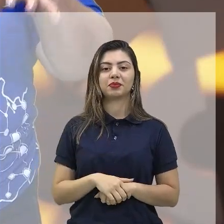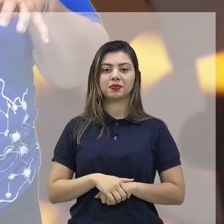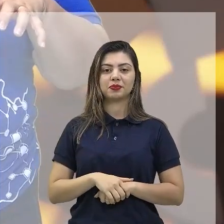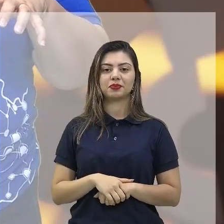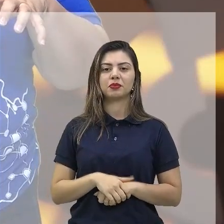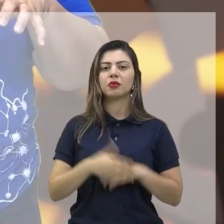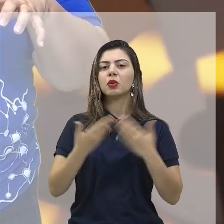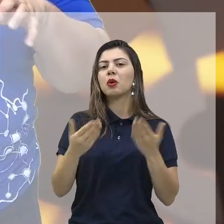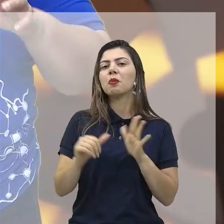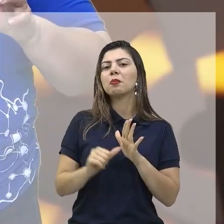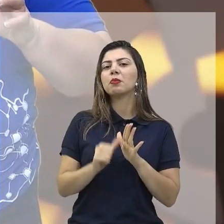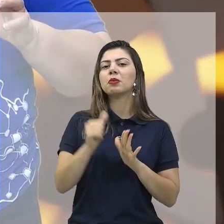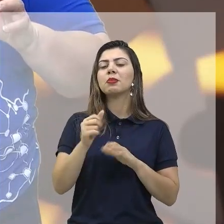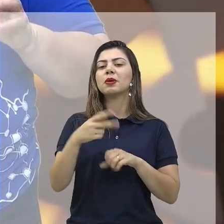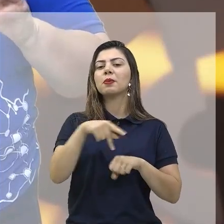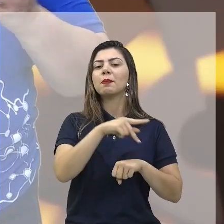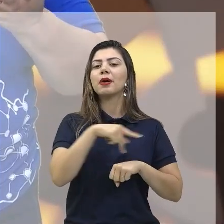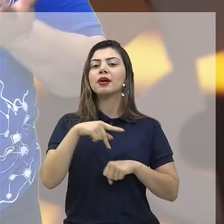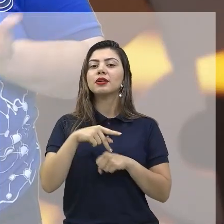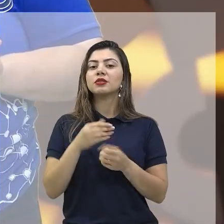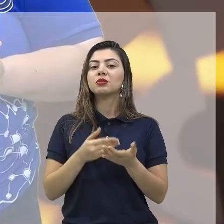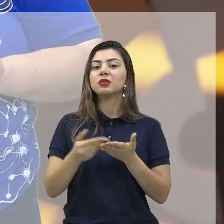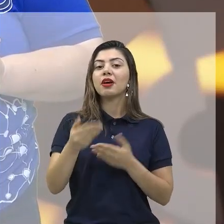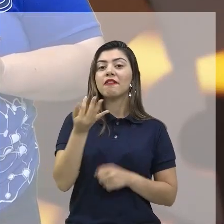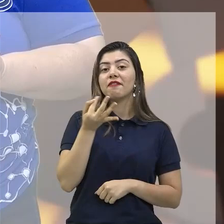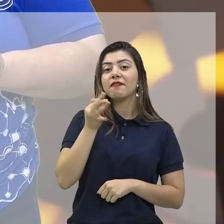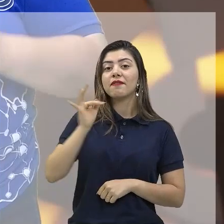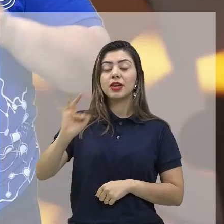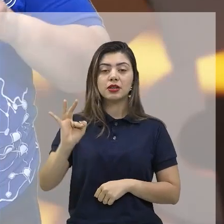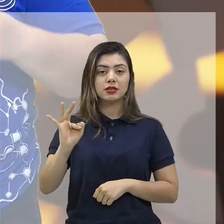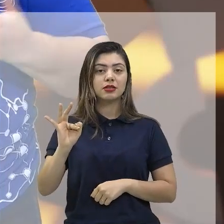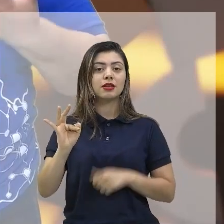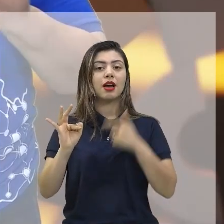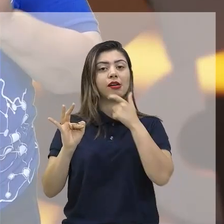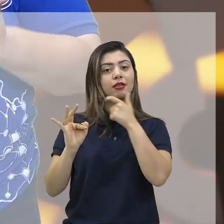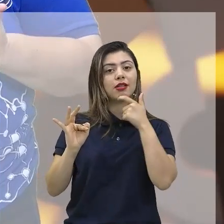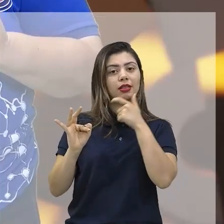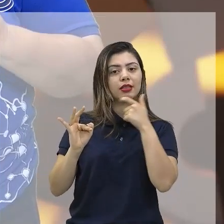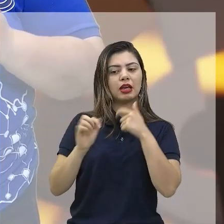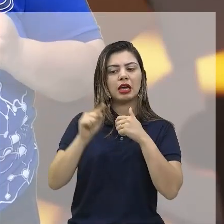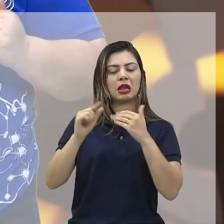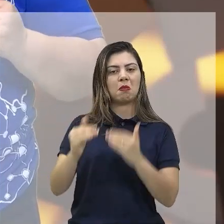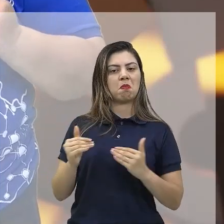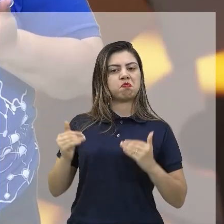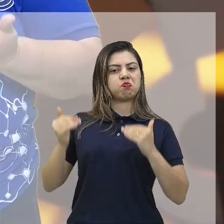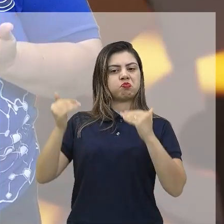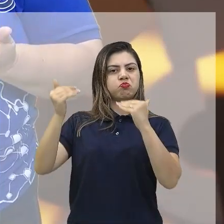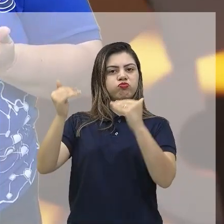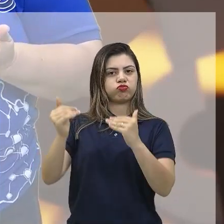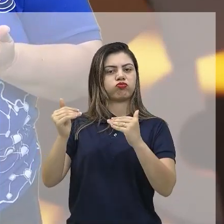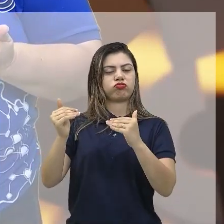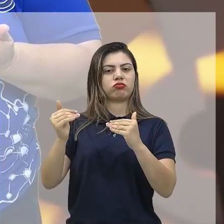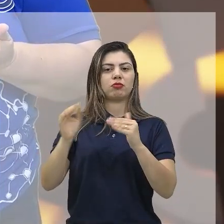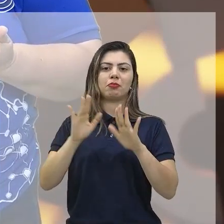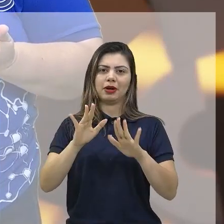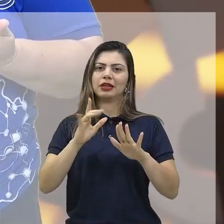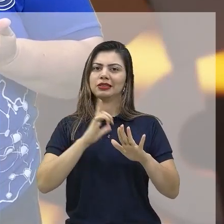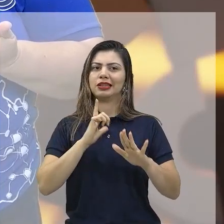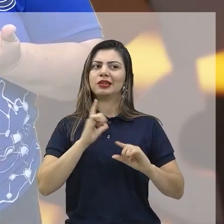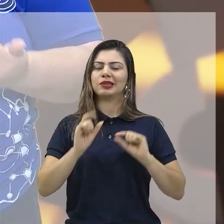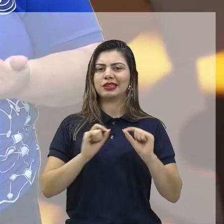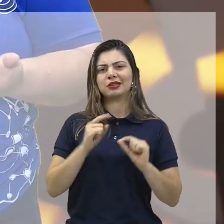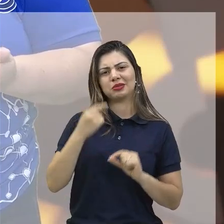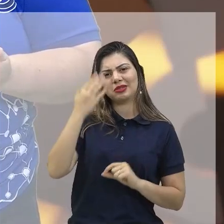são os primeiros países que saíram? A França e a Inglaterra. Então, elas são soberanas. É claro que elas vão enfrentar, então, aí,